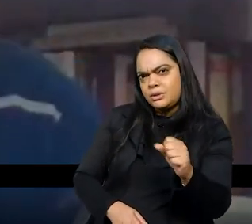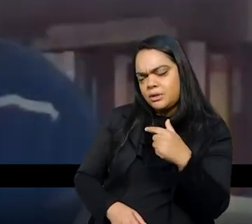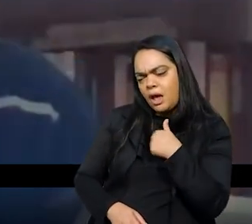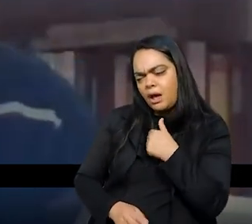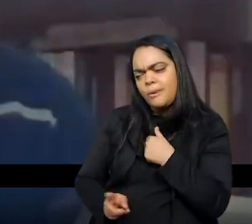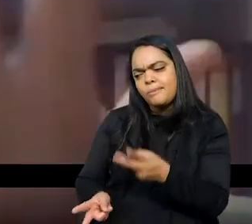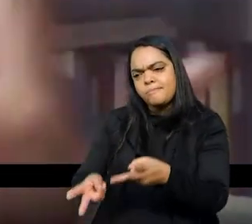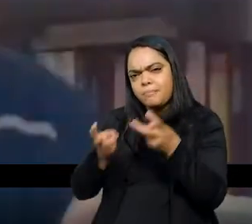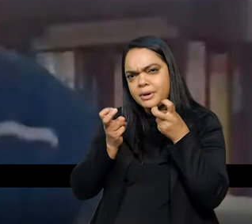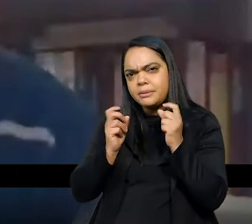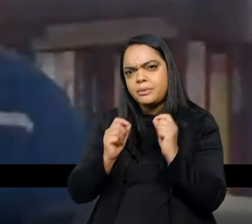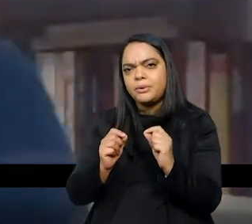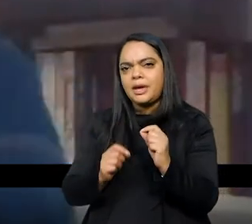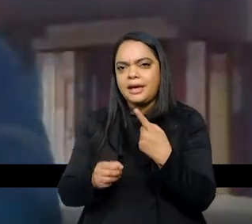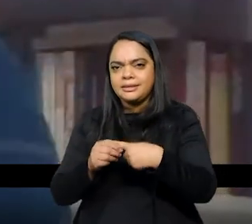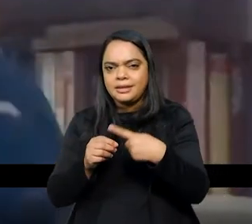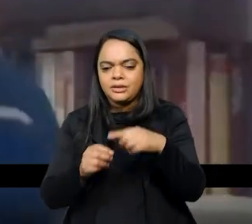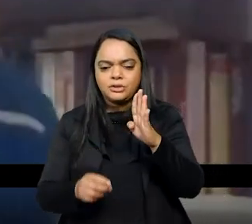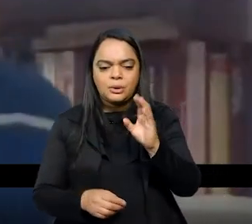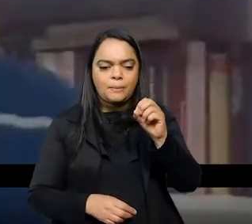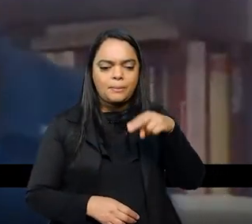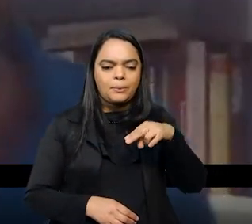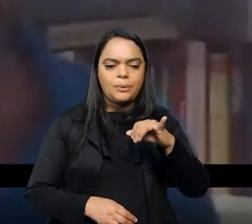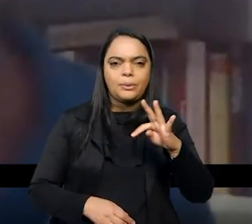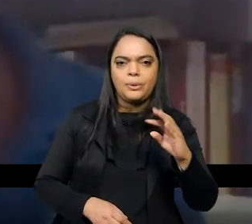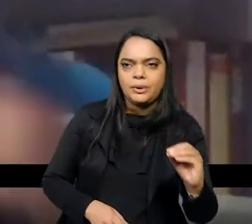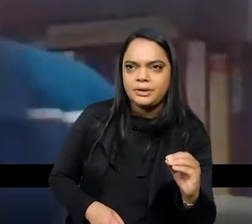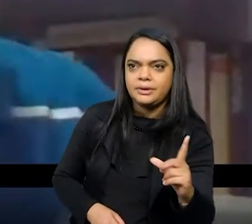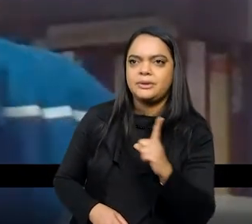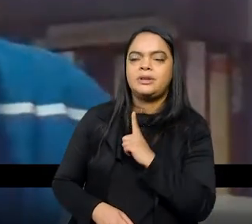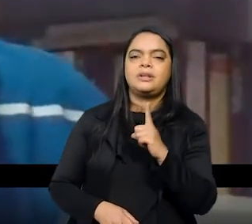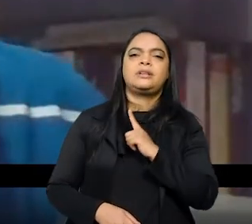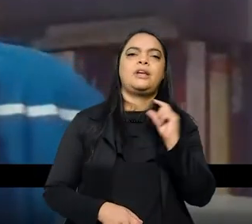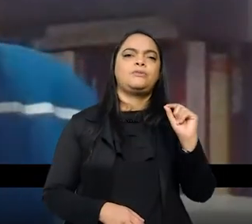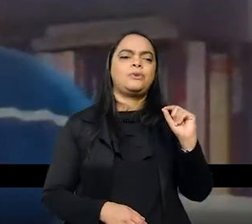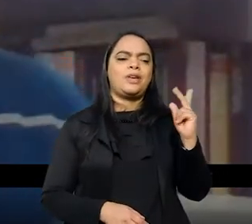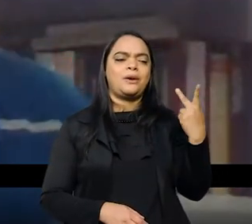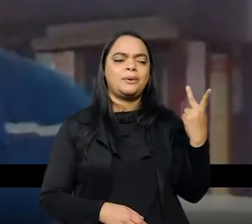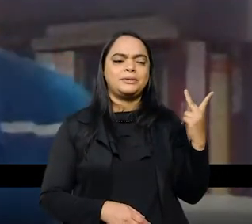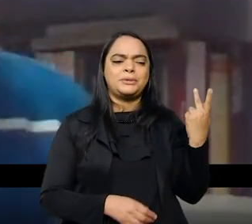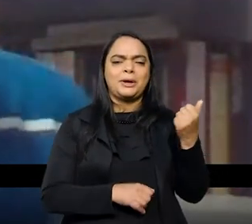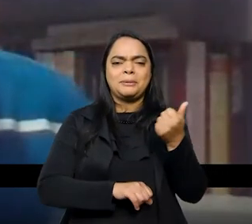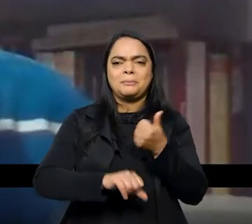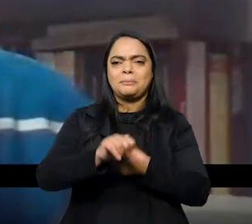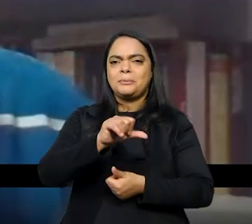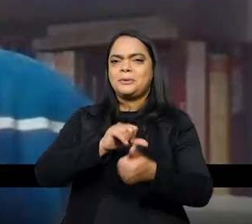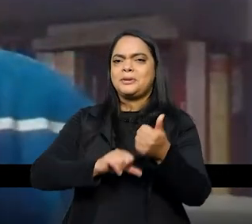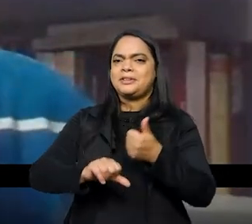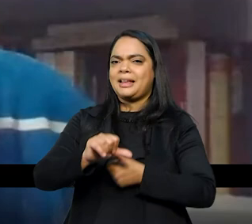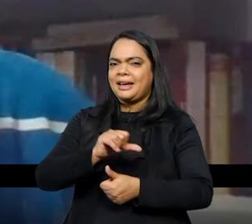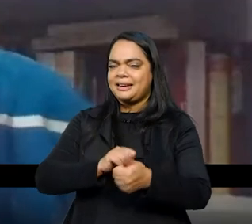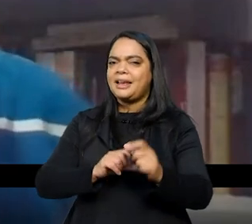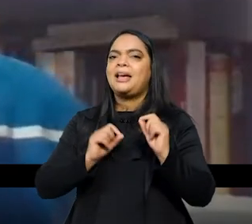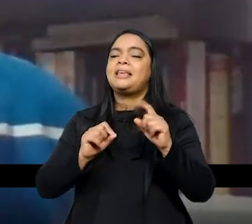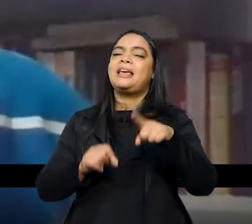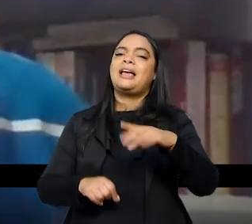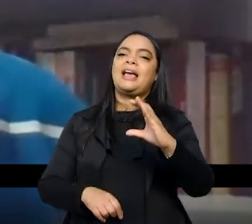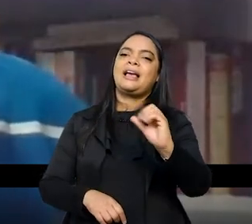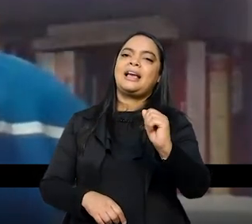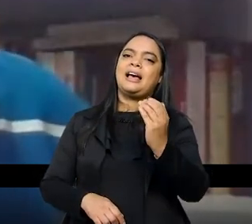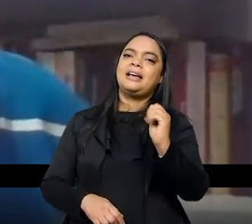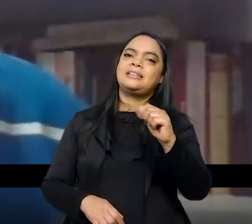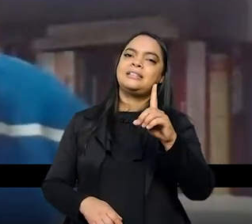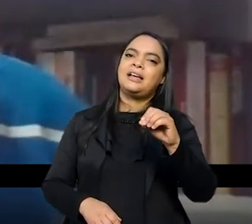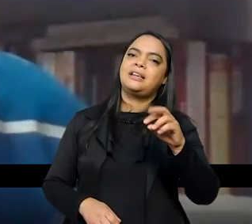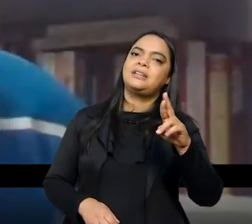recebeu roupagens durante a história. Quem estava por trás dos caçadores, nada mais, nada menos era do que homens